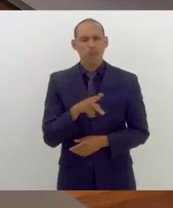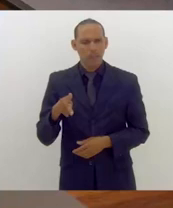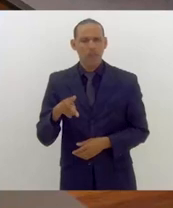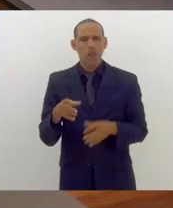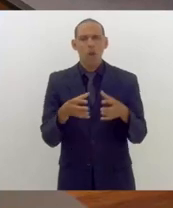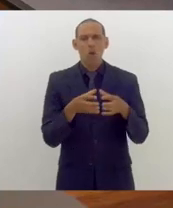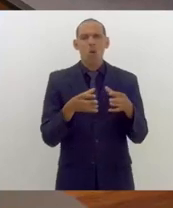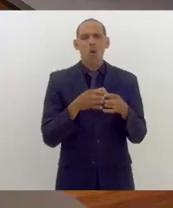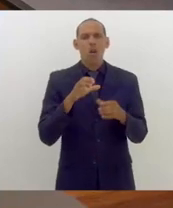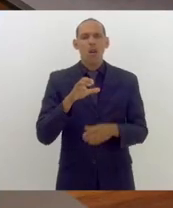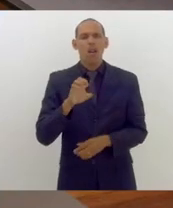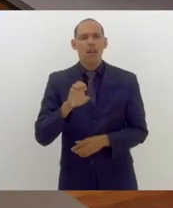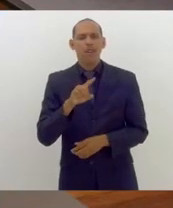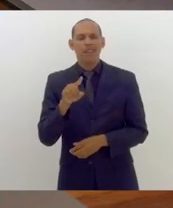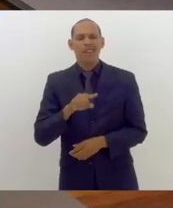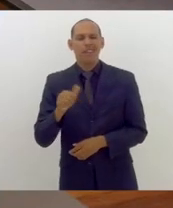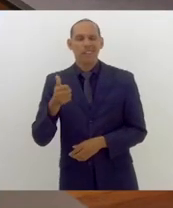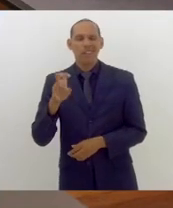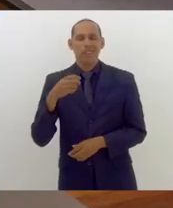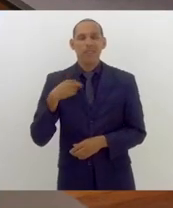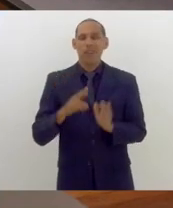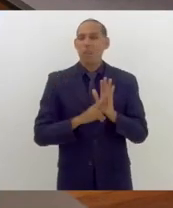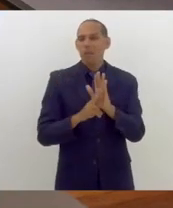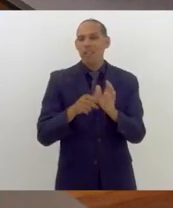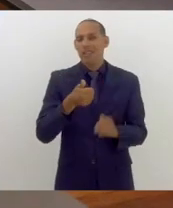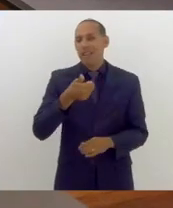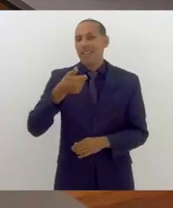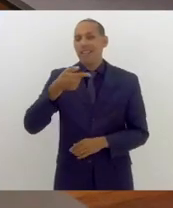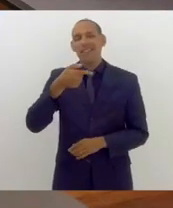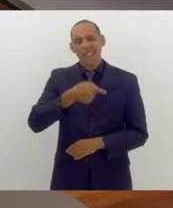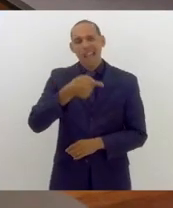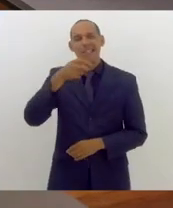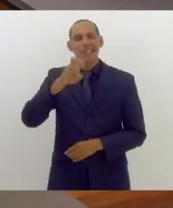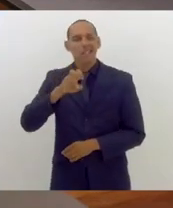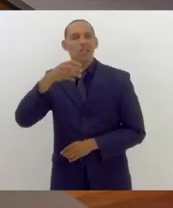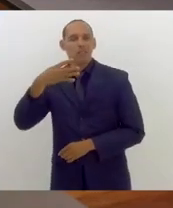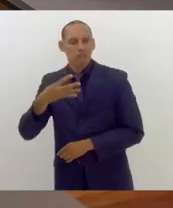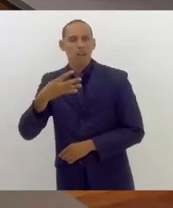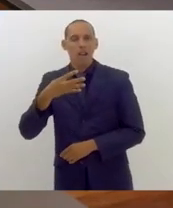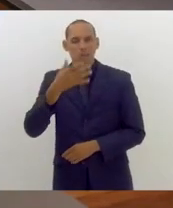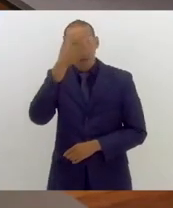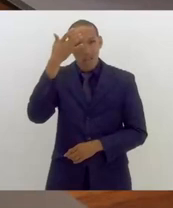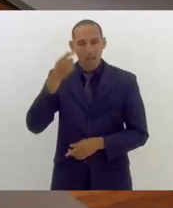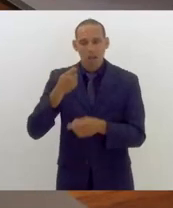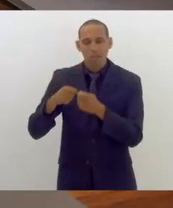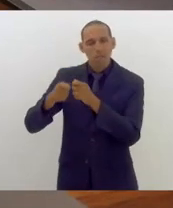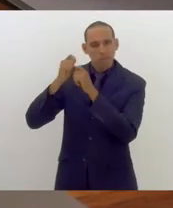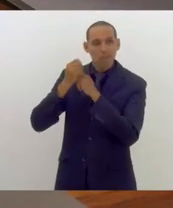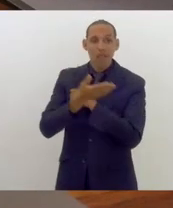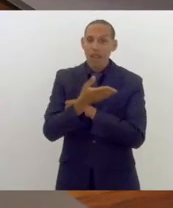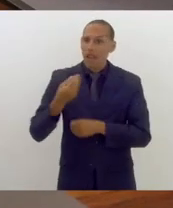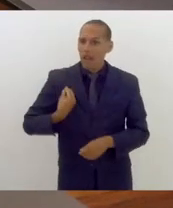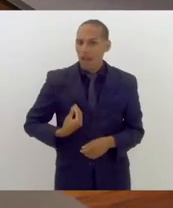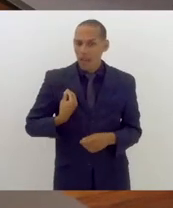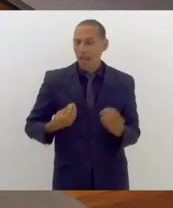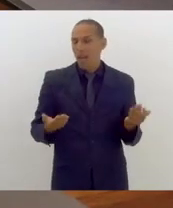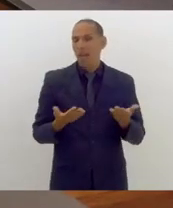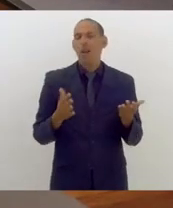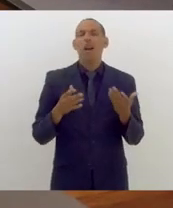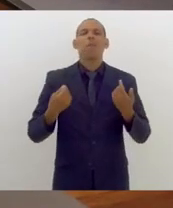onde eu represento 754 pescadores esses atualmente ativo e